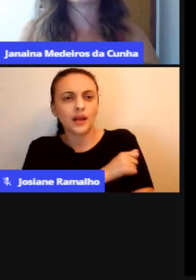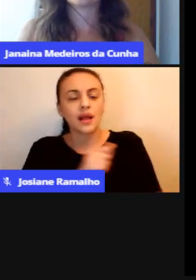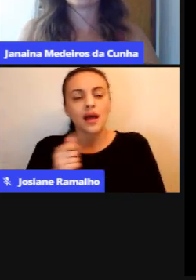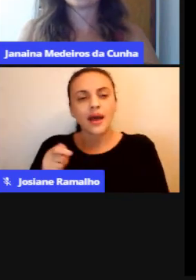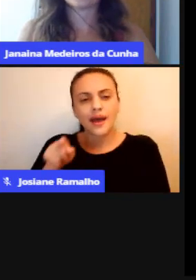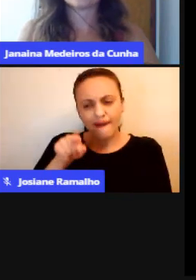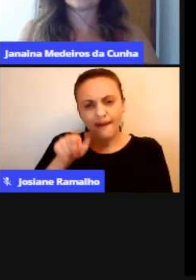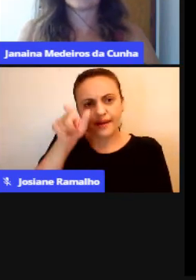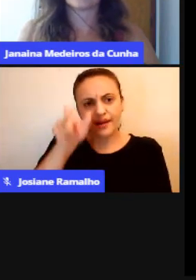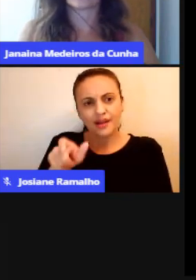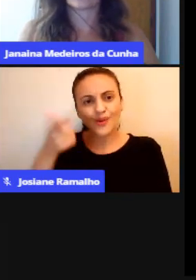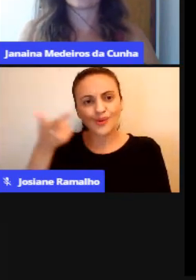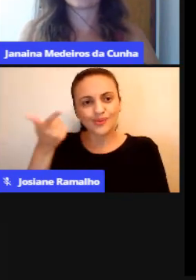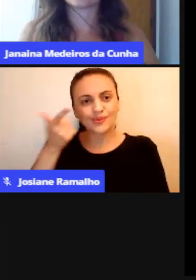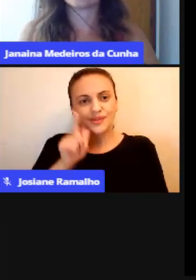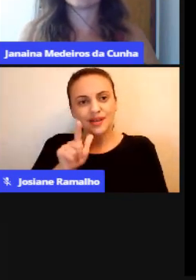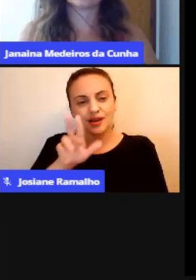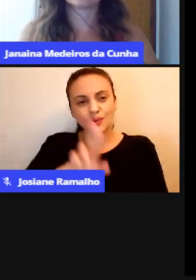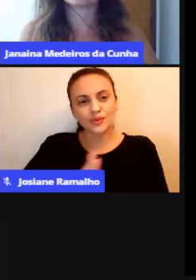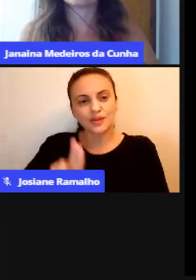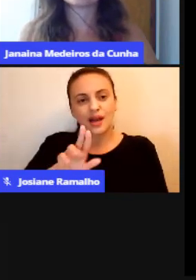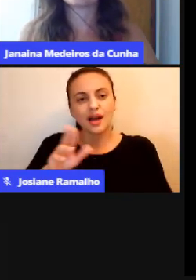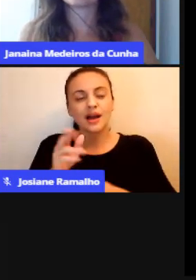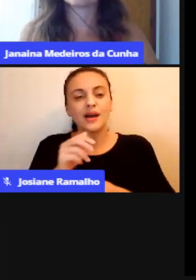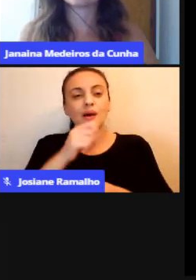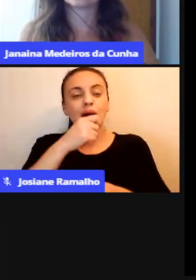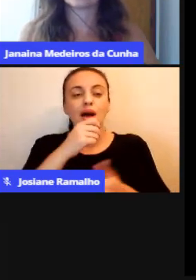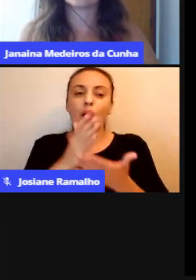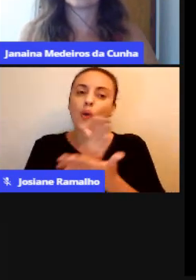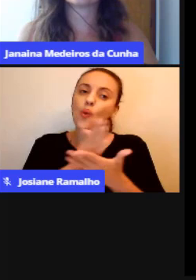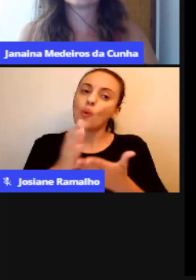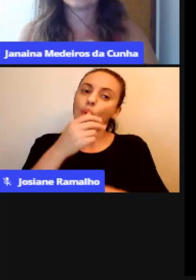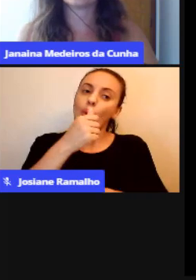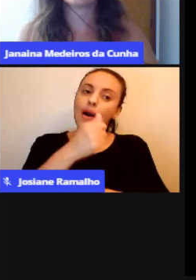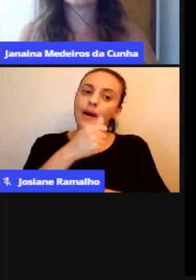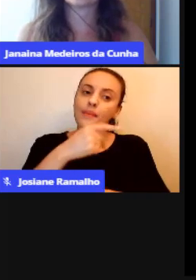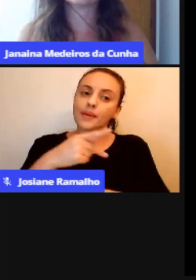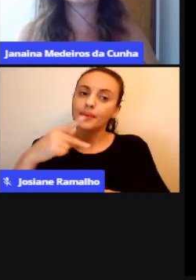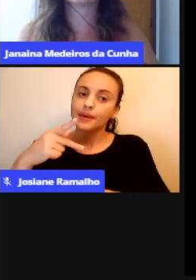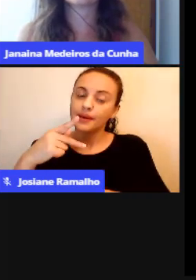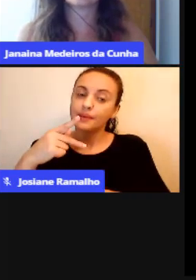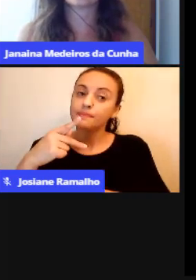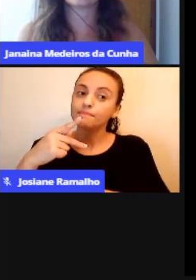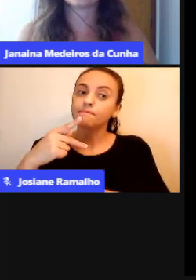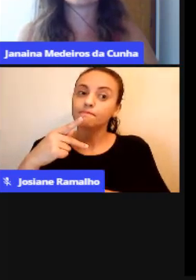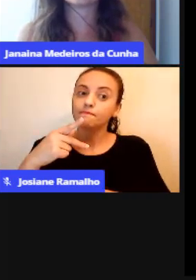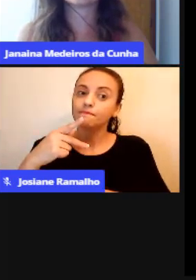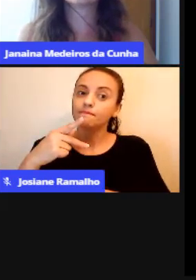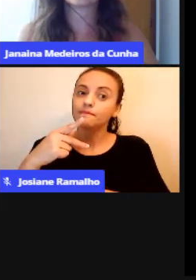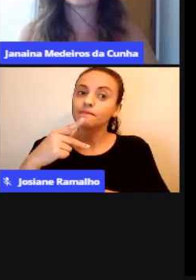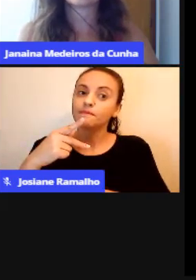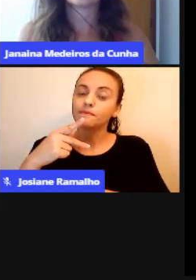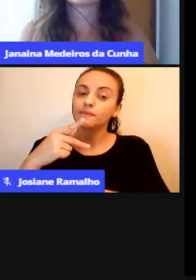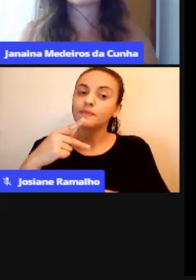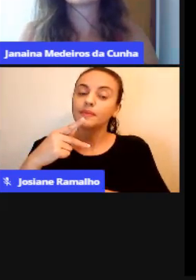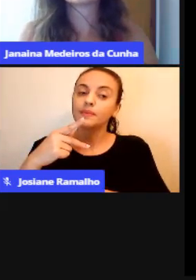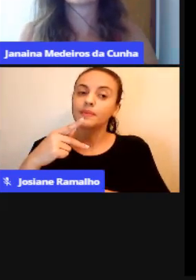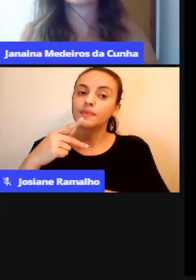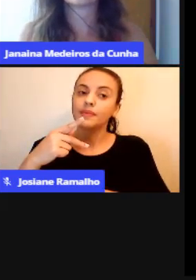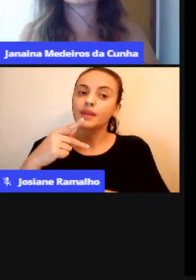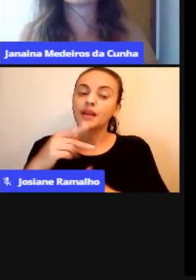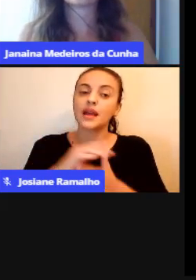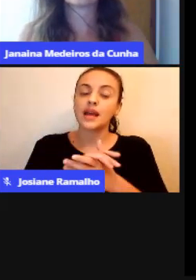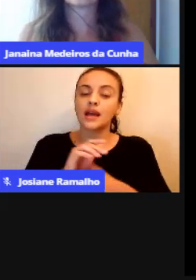consegue utilizar algum aplicativo, né, que ele utilize algum aplicativo, ele fazer